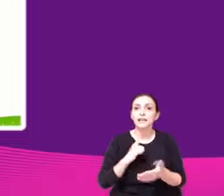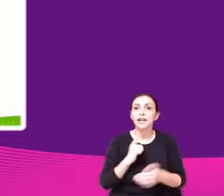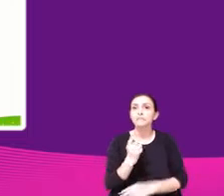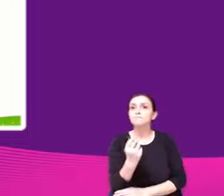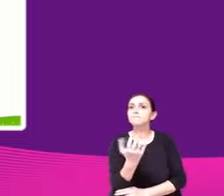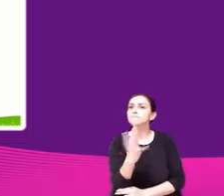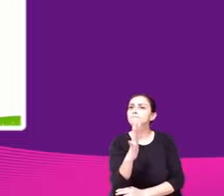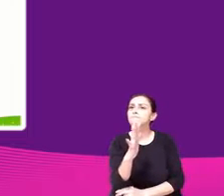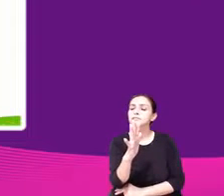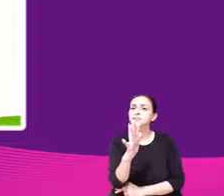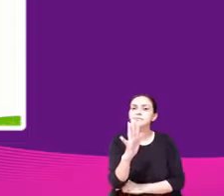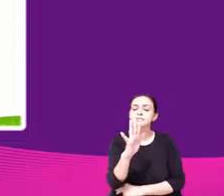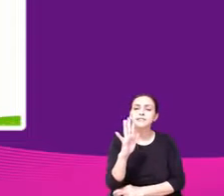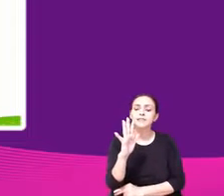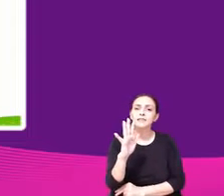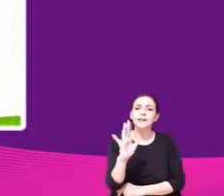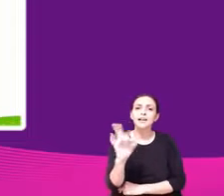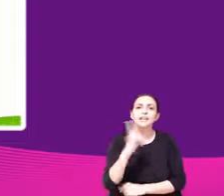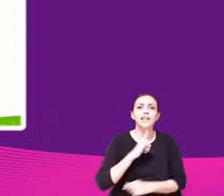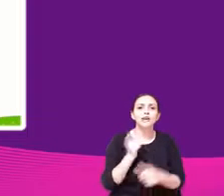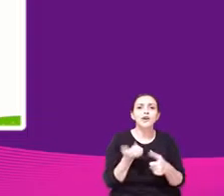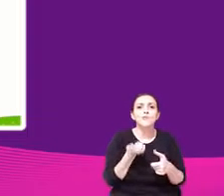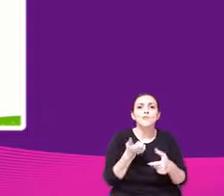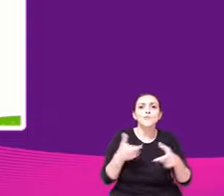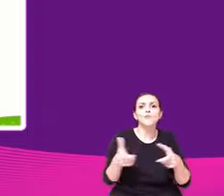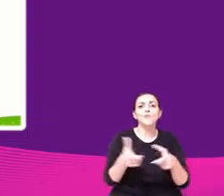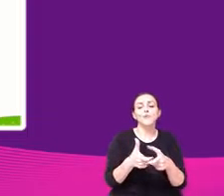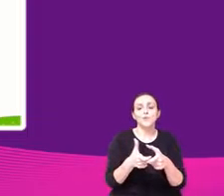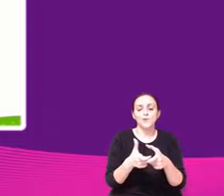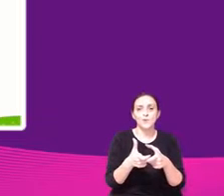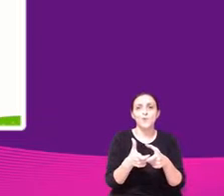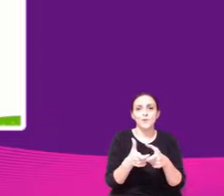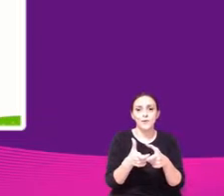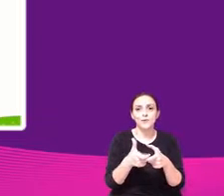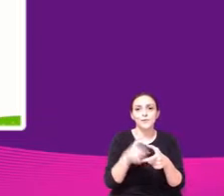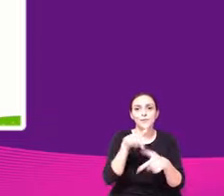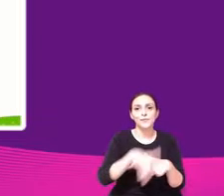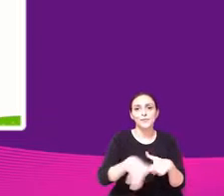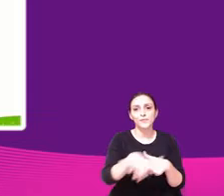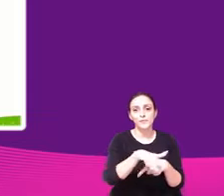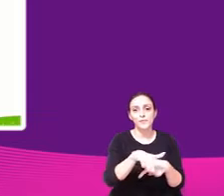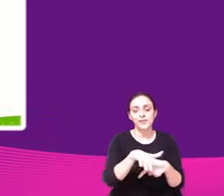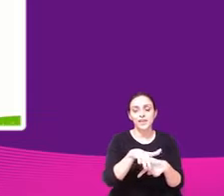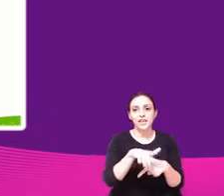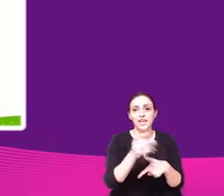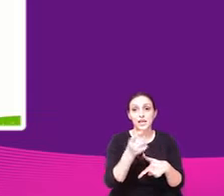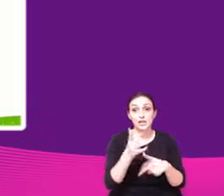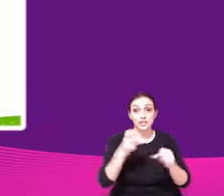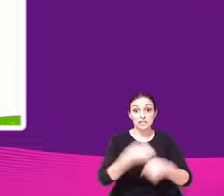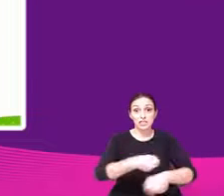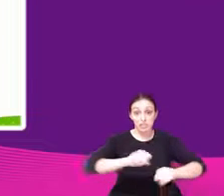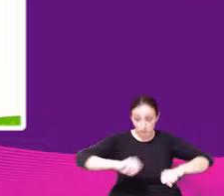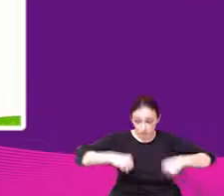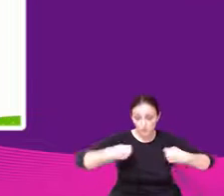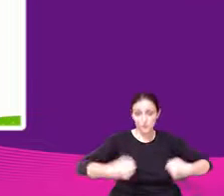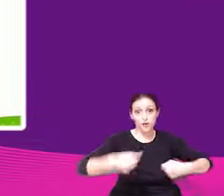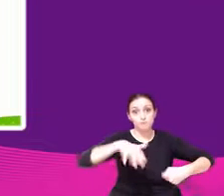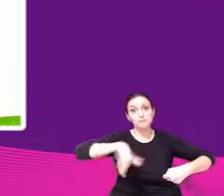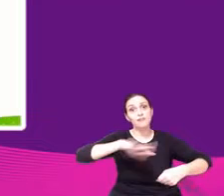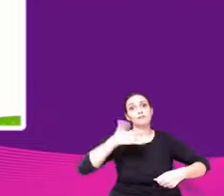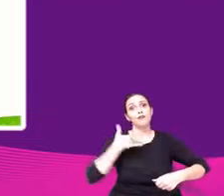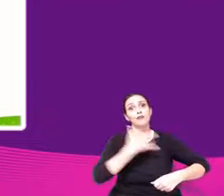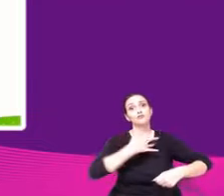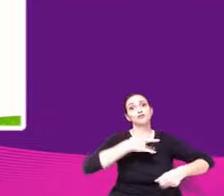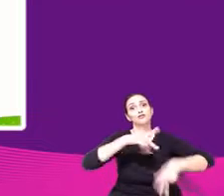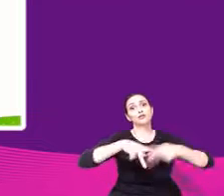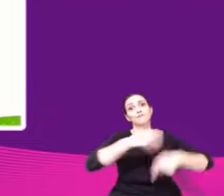somente uma parte, né, dos esforços de saúde pública na região